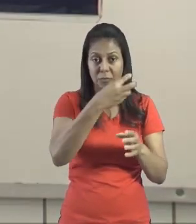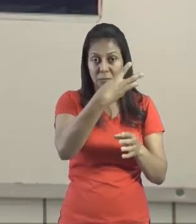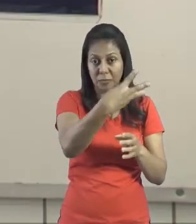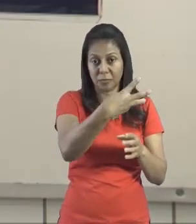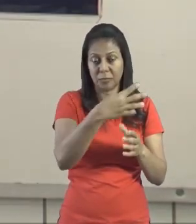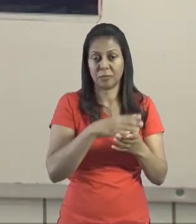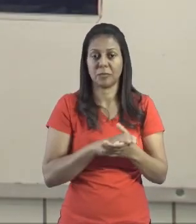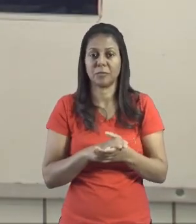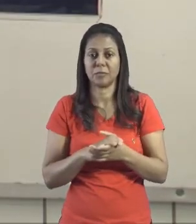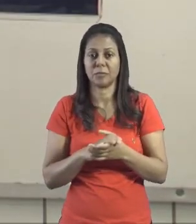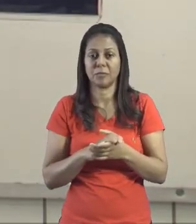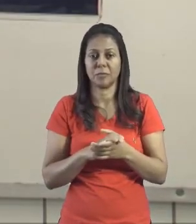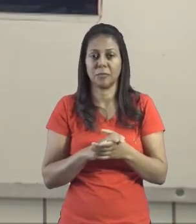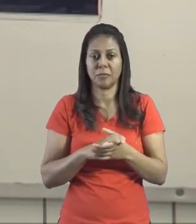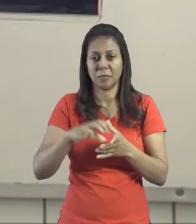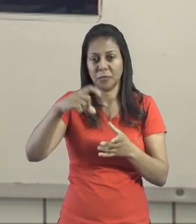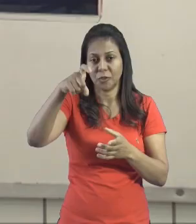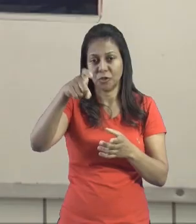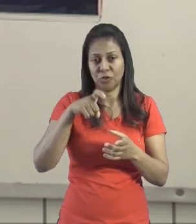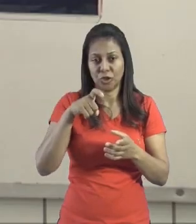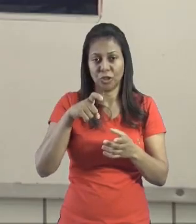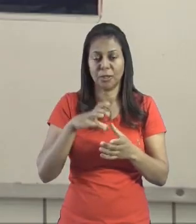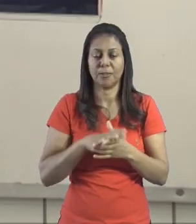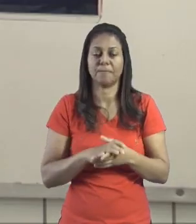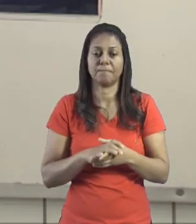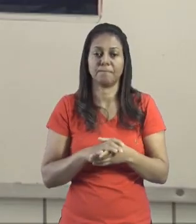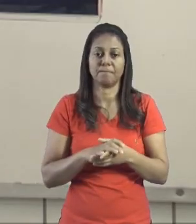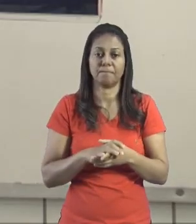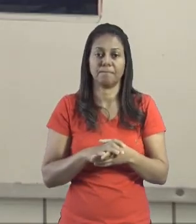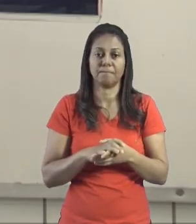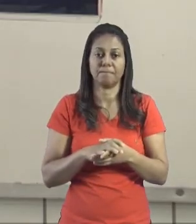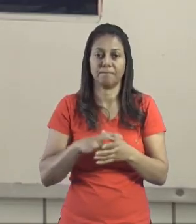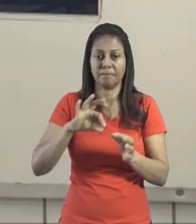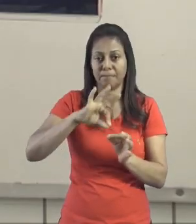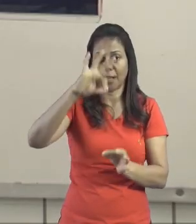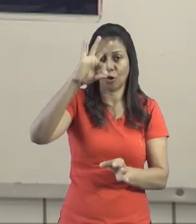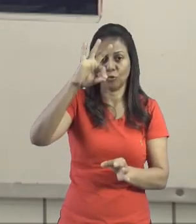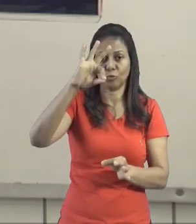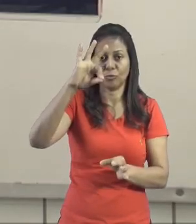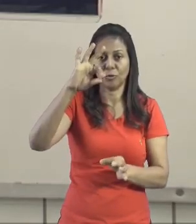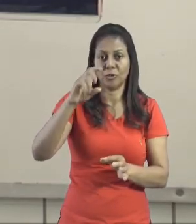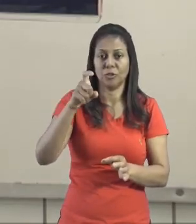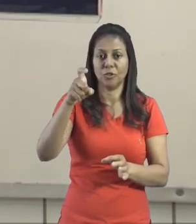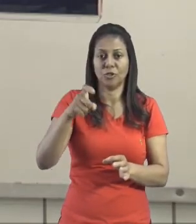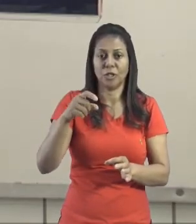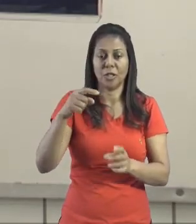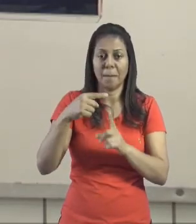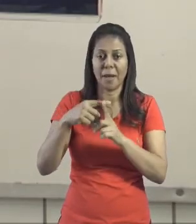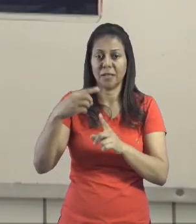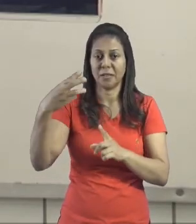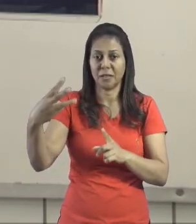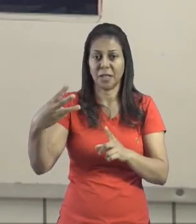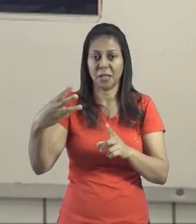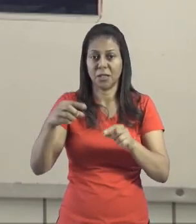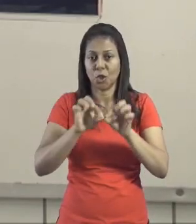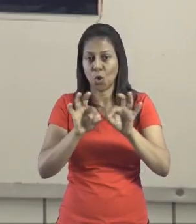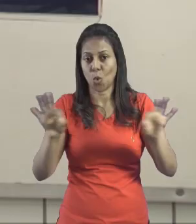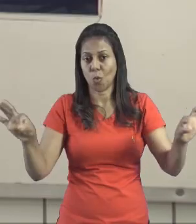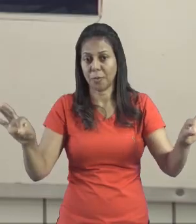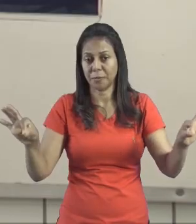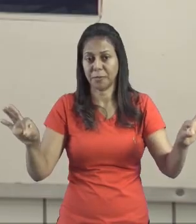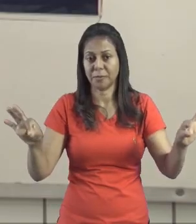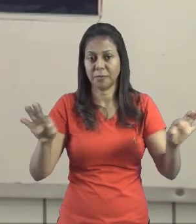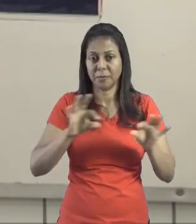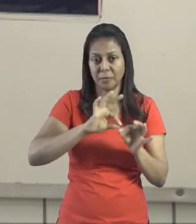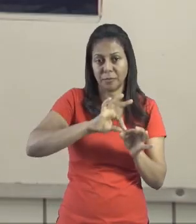dimensões. Peguei X, que é a altura. E peguei X mais 3, que é o comprimento. Ou seja,